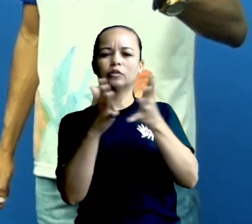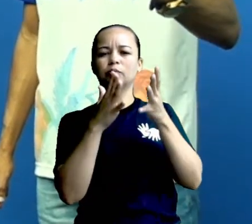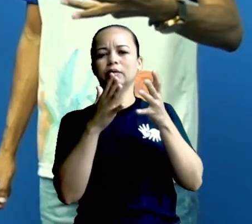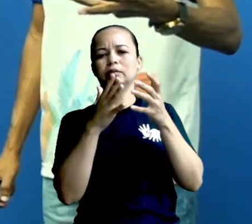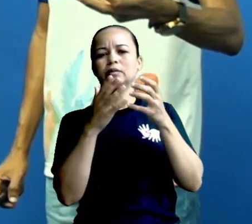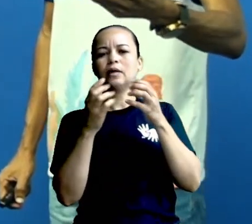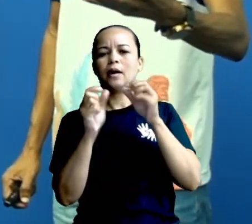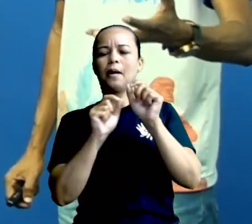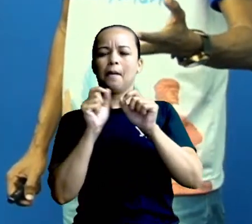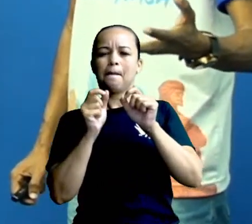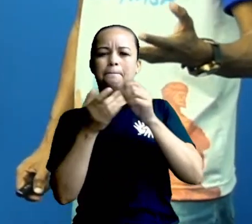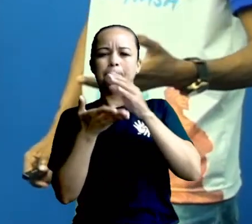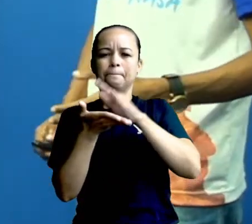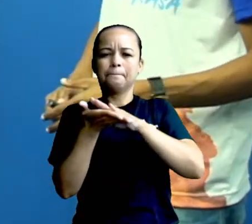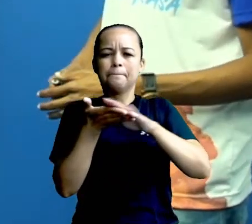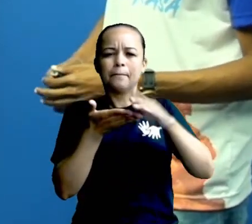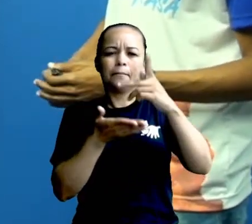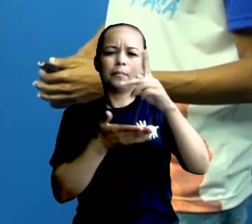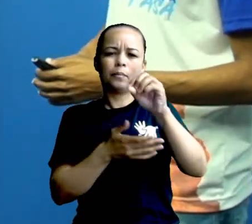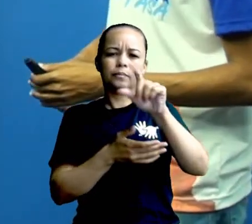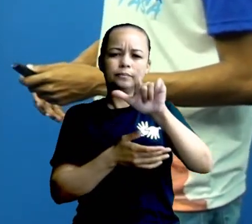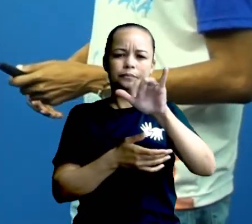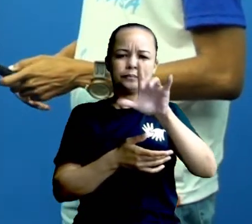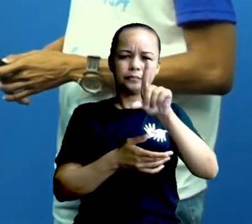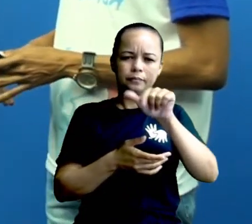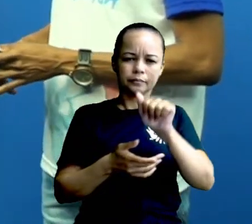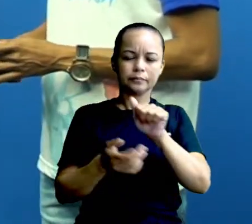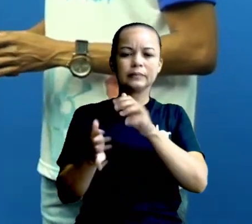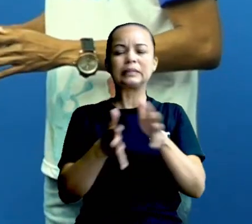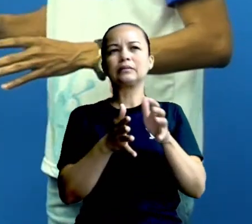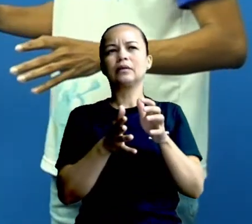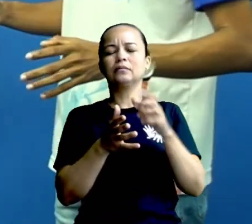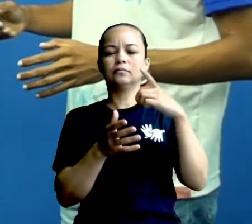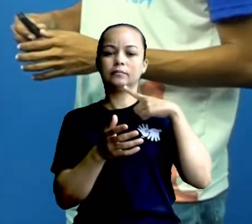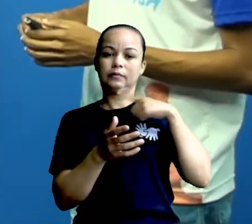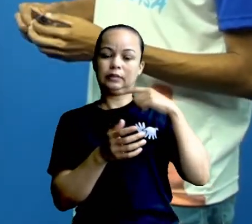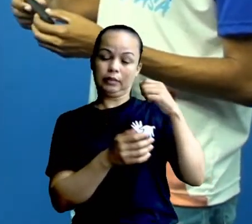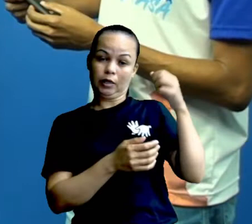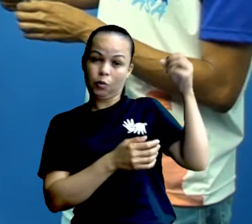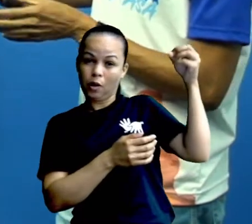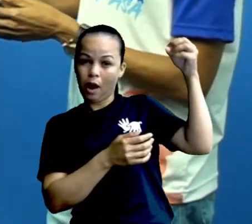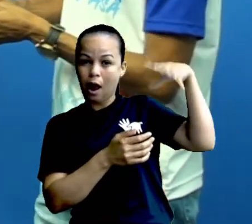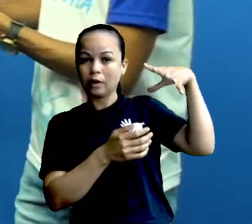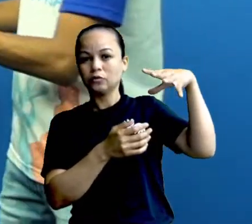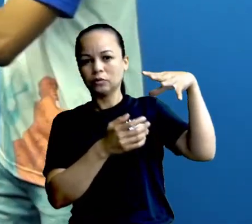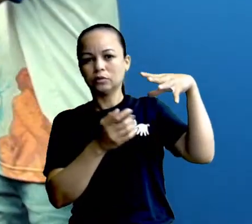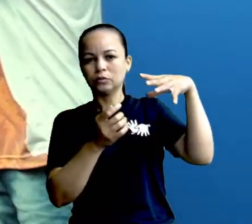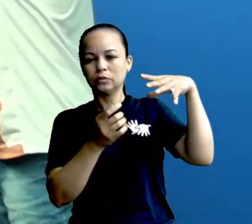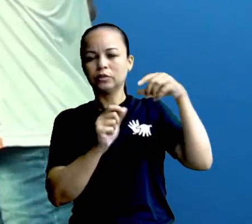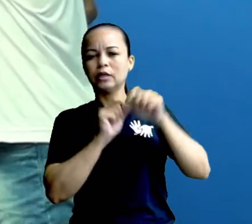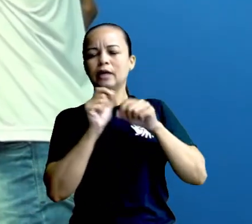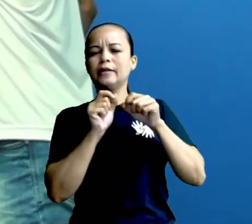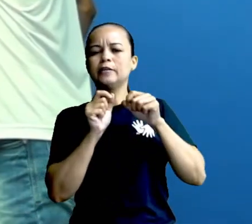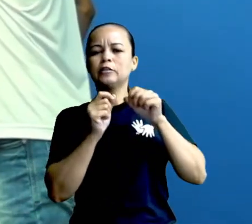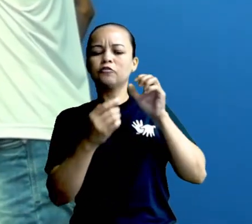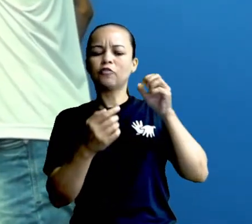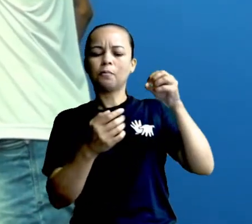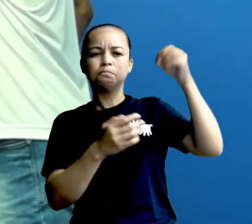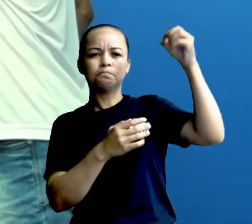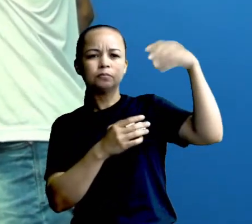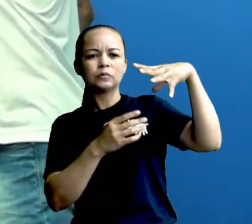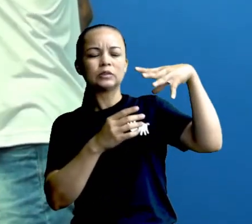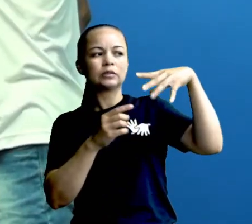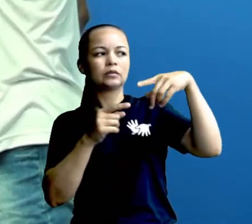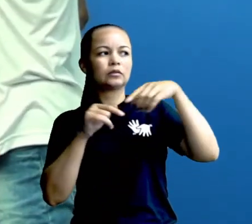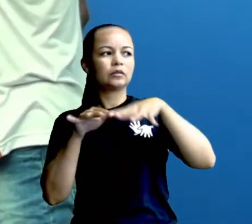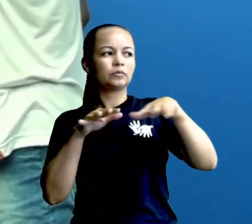também, tá? Bem polido também pode acontecer. Gente, eu tenho um raio de luz, tá? Que